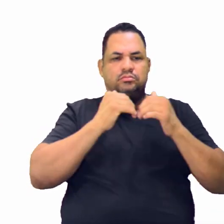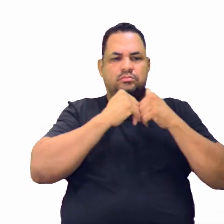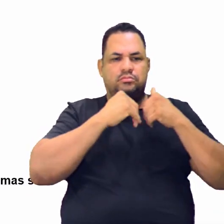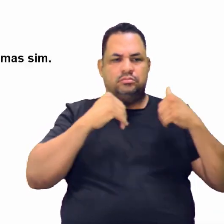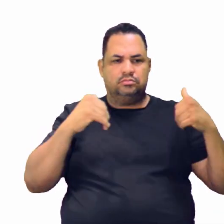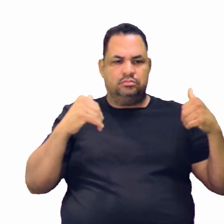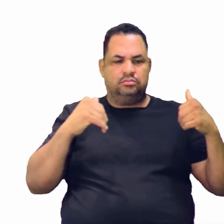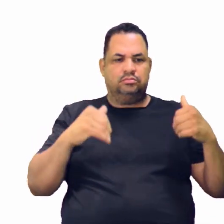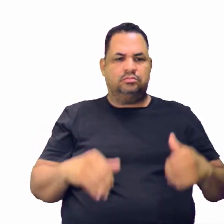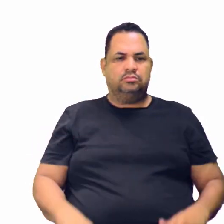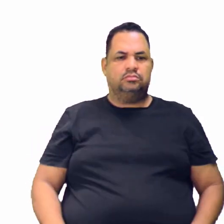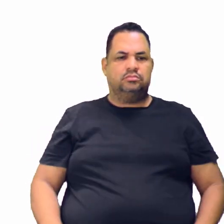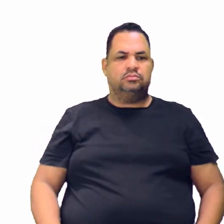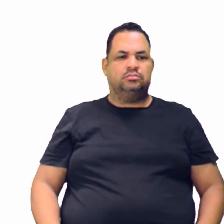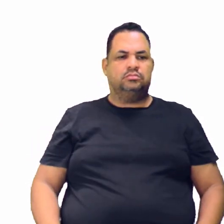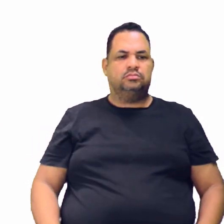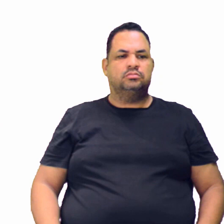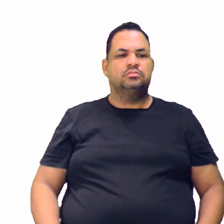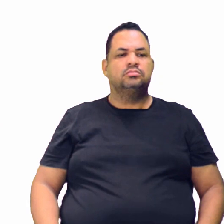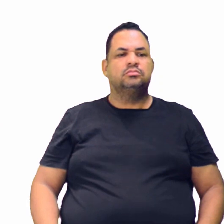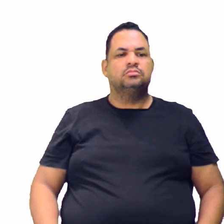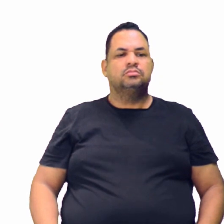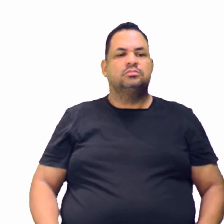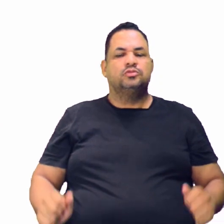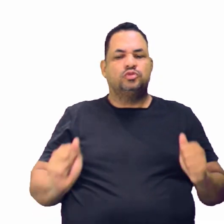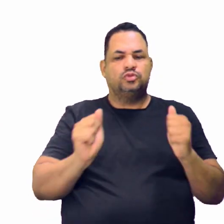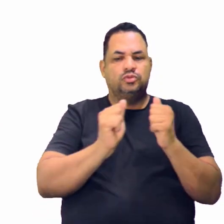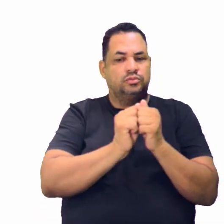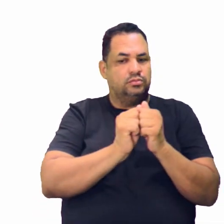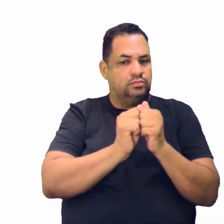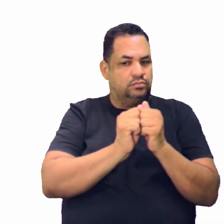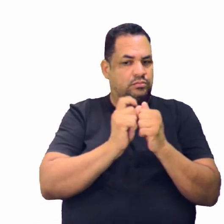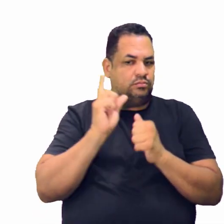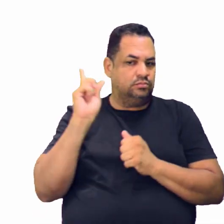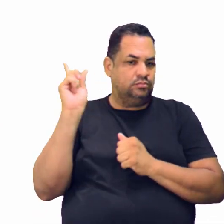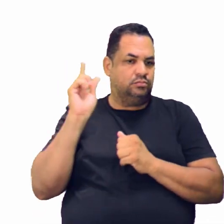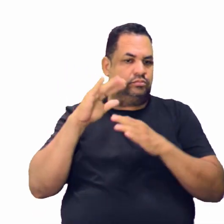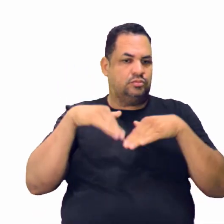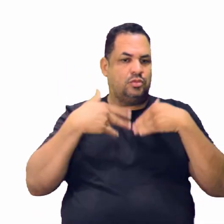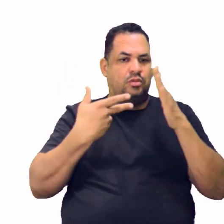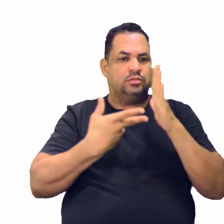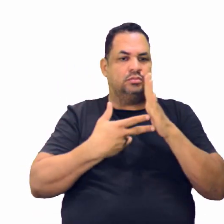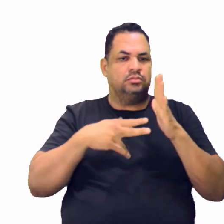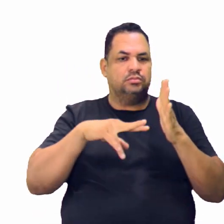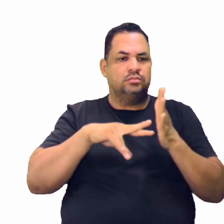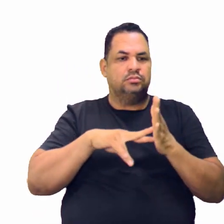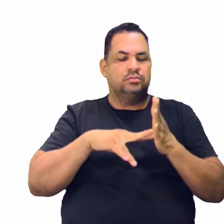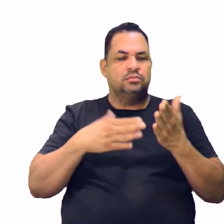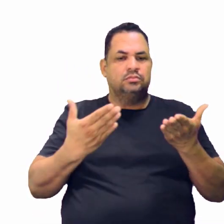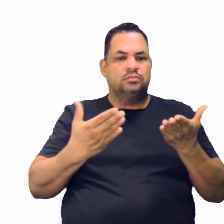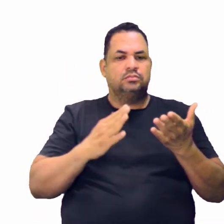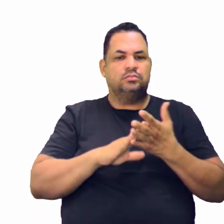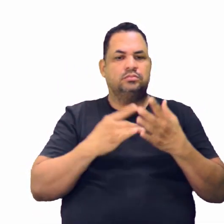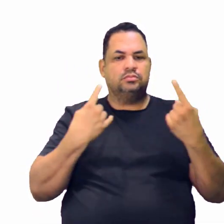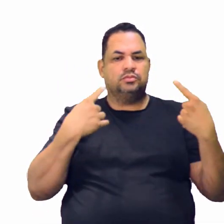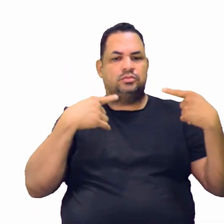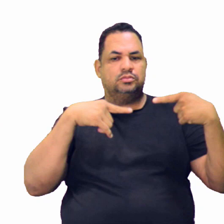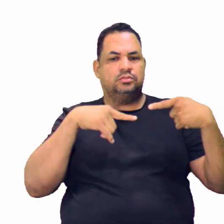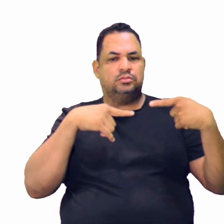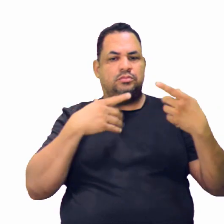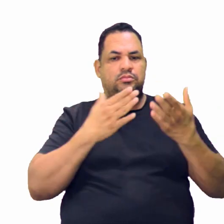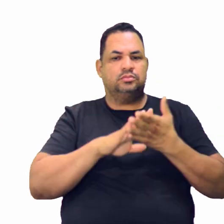Separado, conjunção. Agora, quando se não é junto, qual o significado dele? Ó, caso contrário,